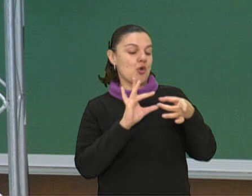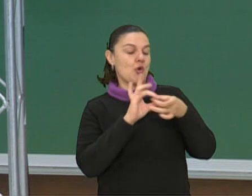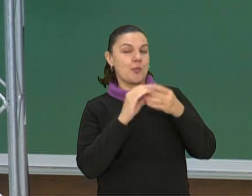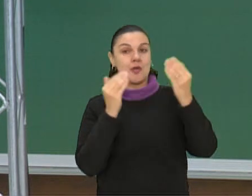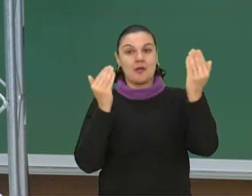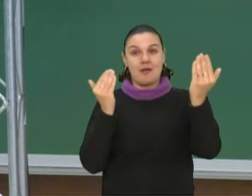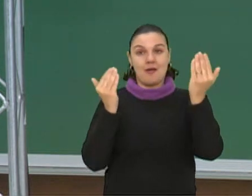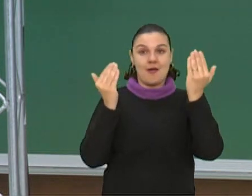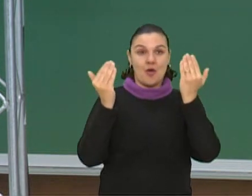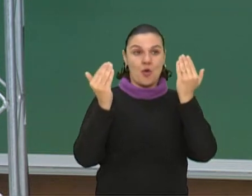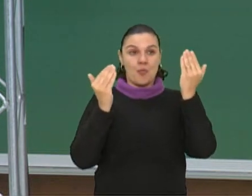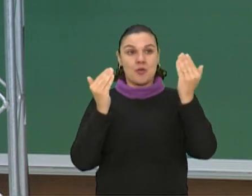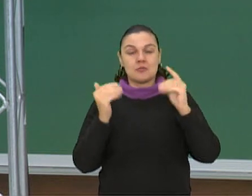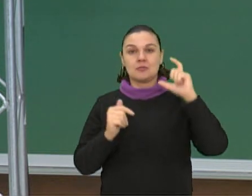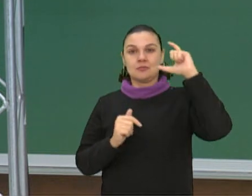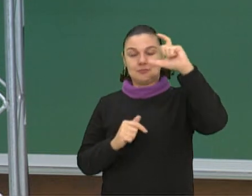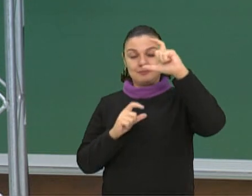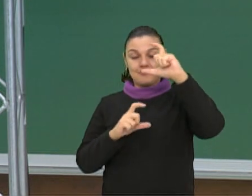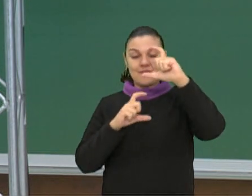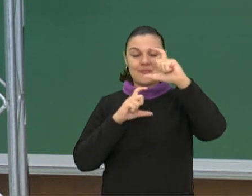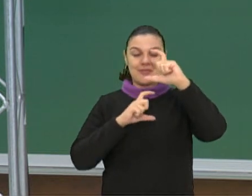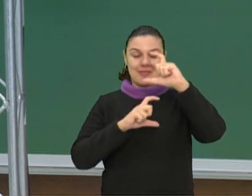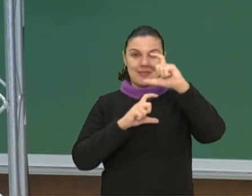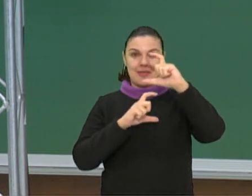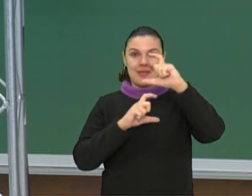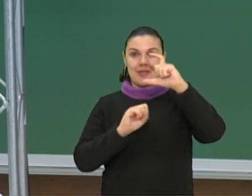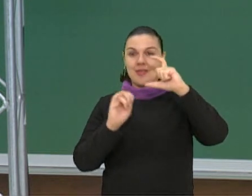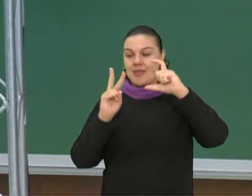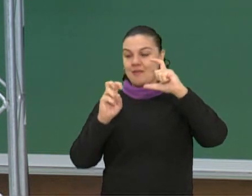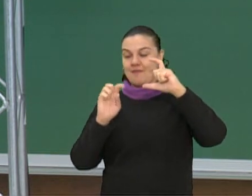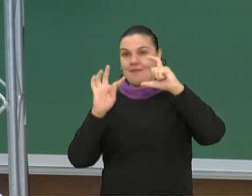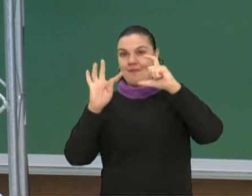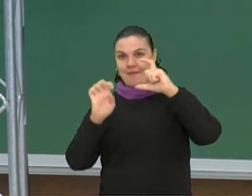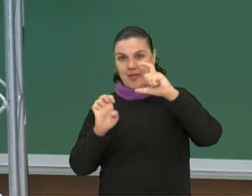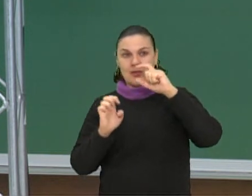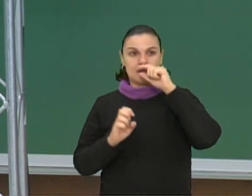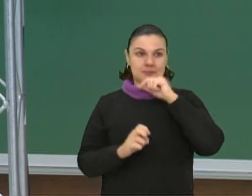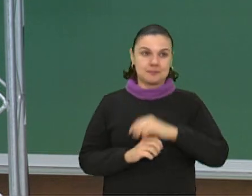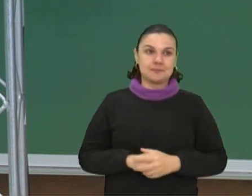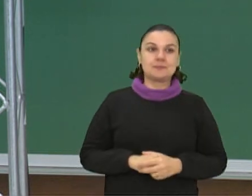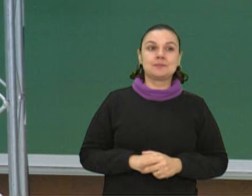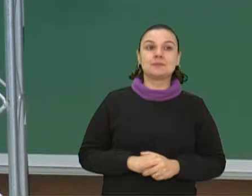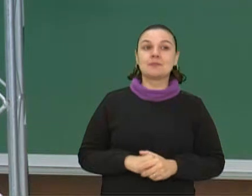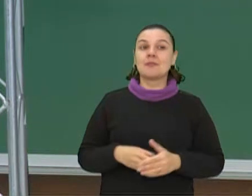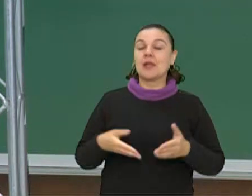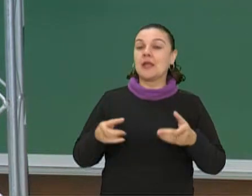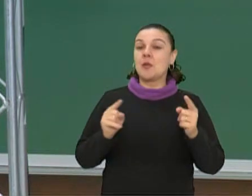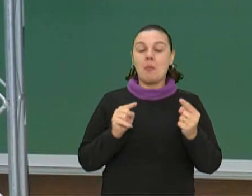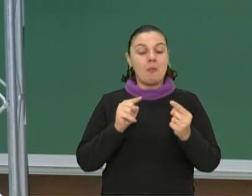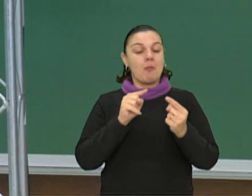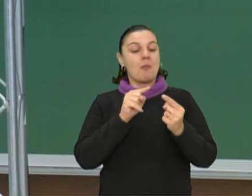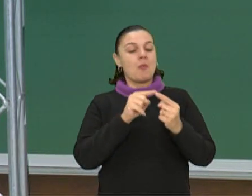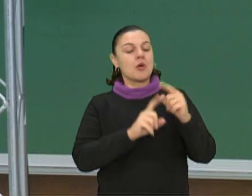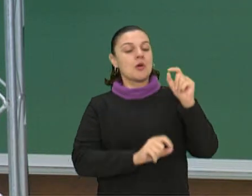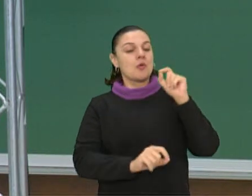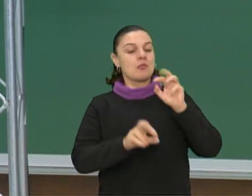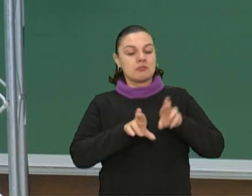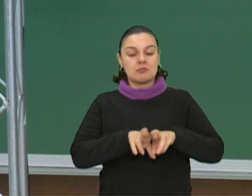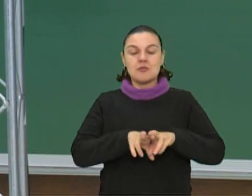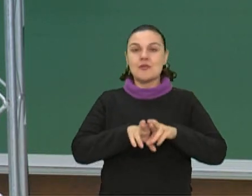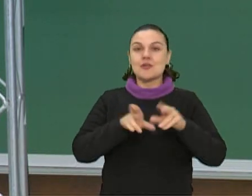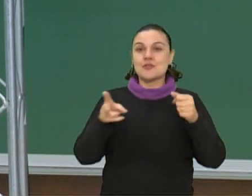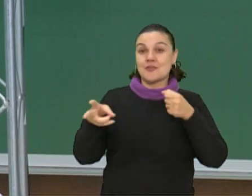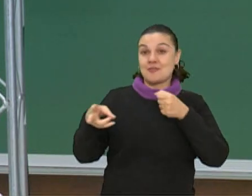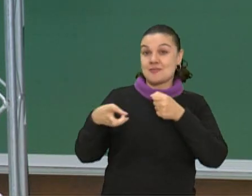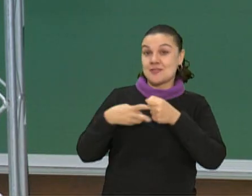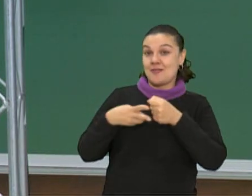entre as duas estrofes pertencentes à música da Ivete Sangalo e aponte a diferença em relação aos